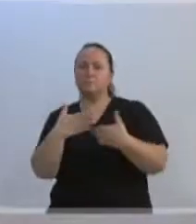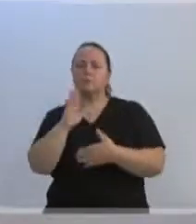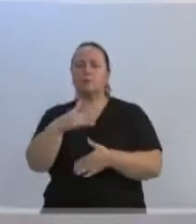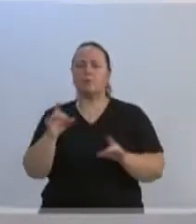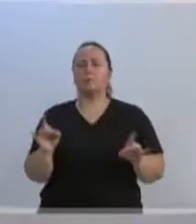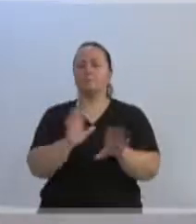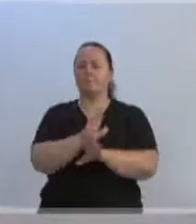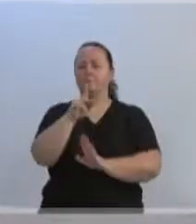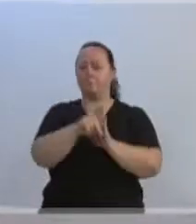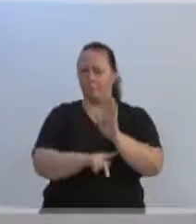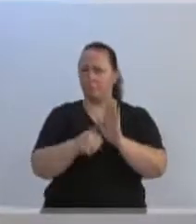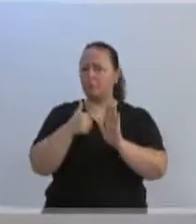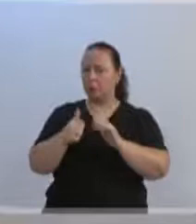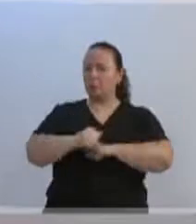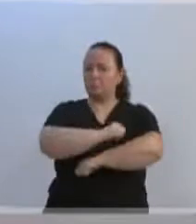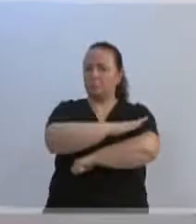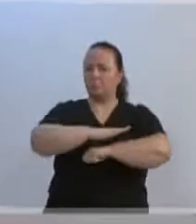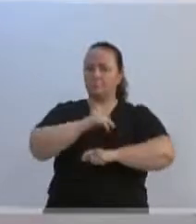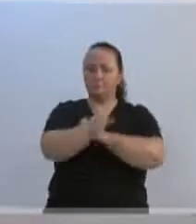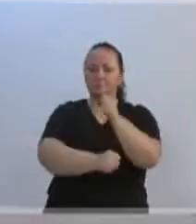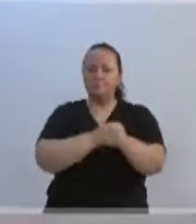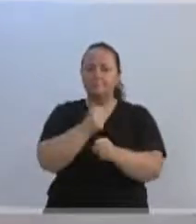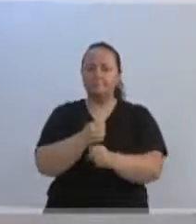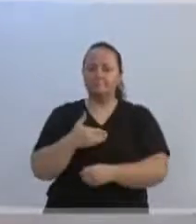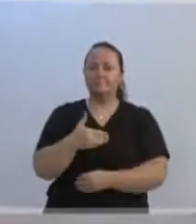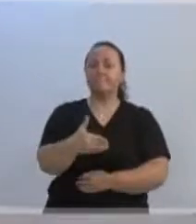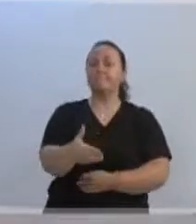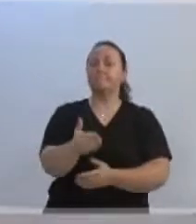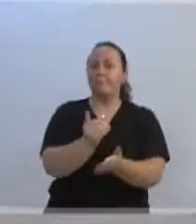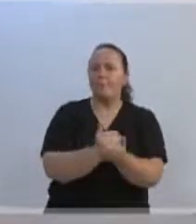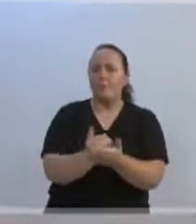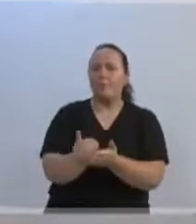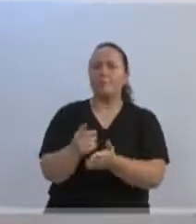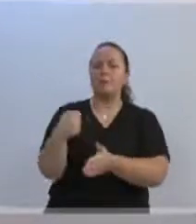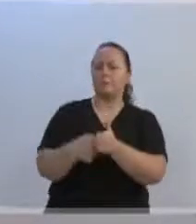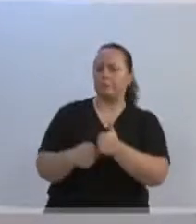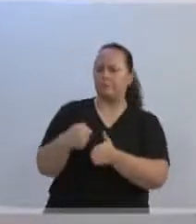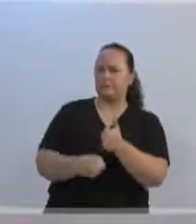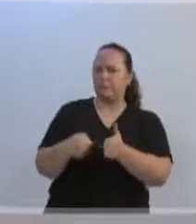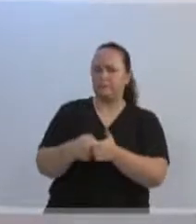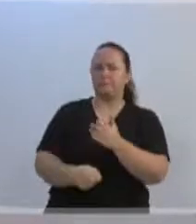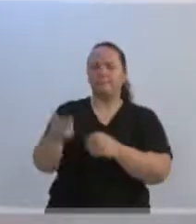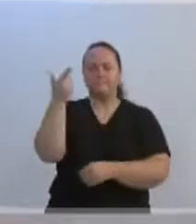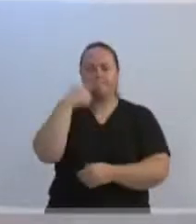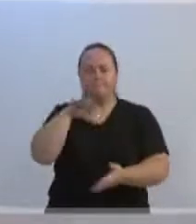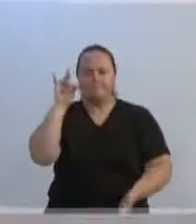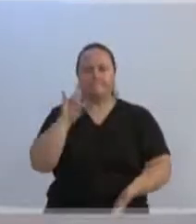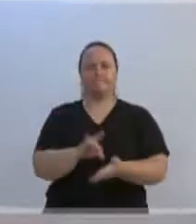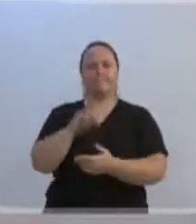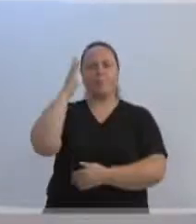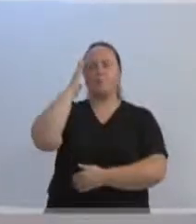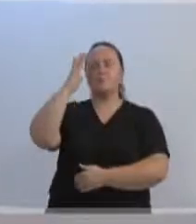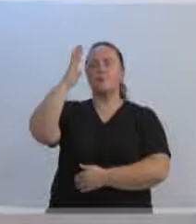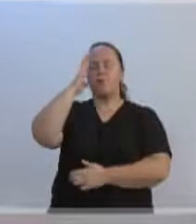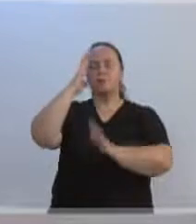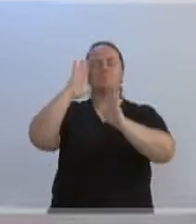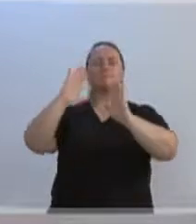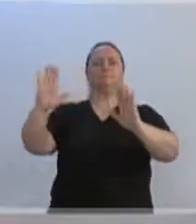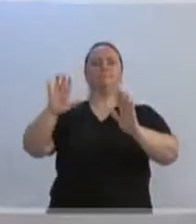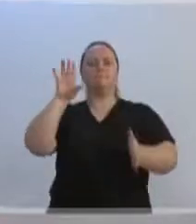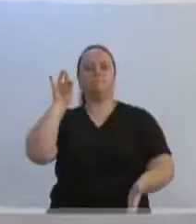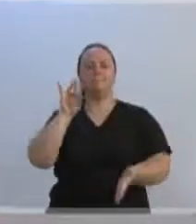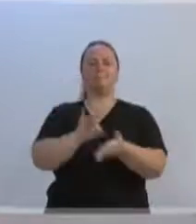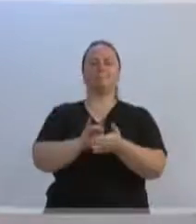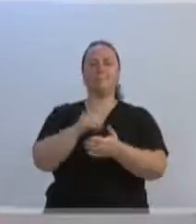asfalto para o ano que vem botaram a nossa porque vem começar essa luta porque só e se tornem realidade estamos juntos